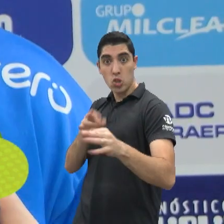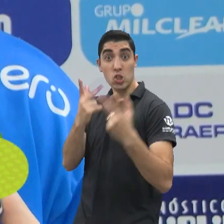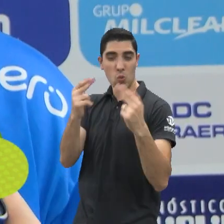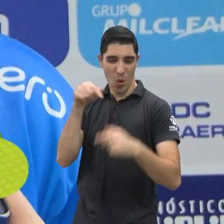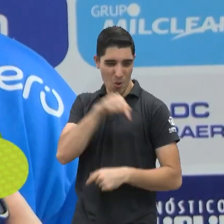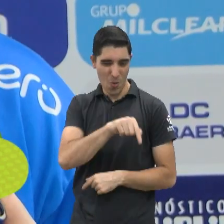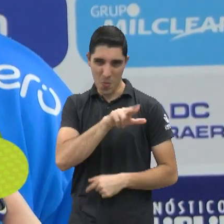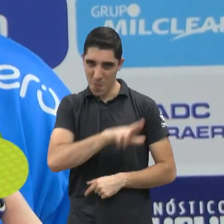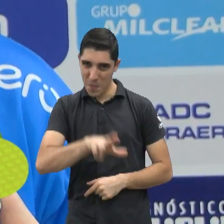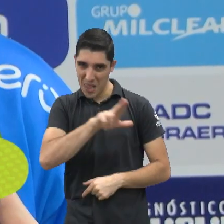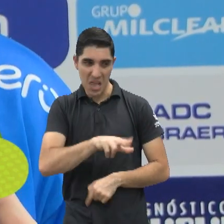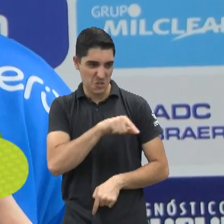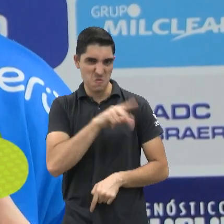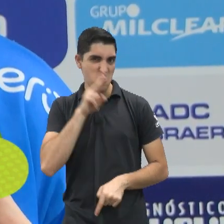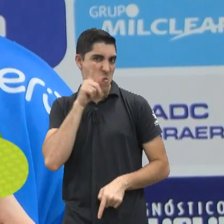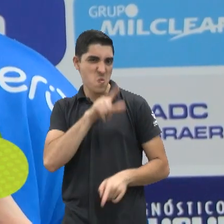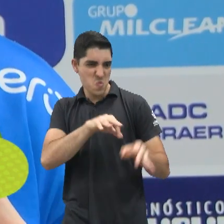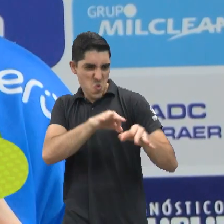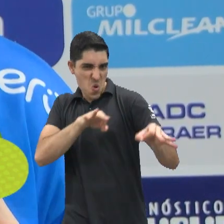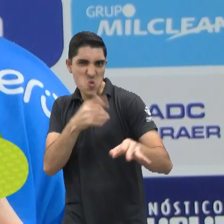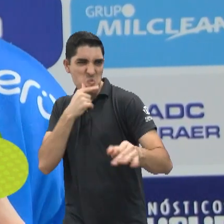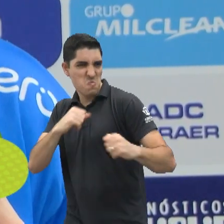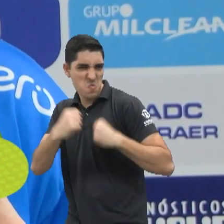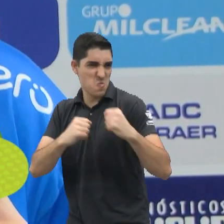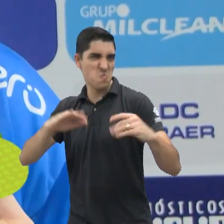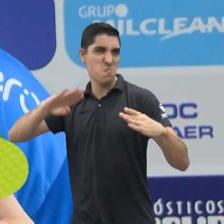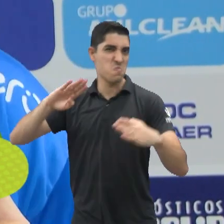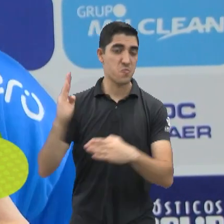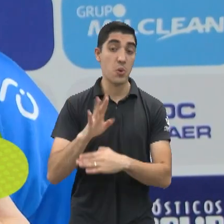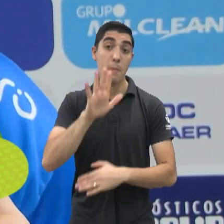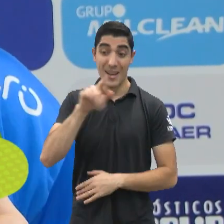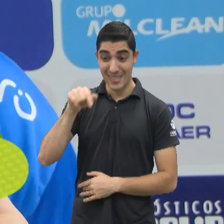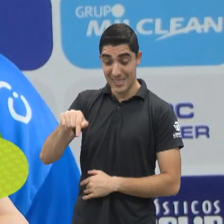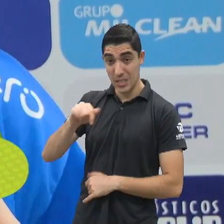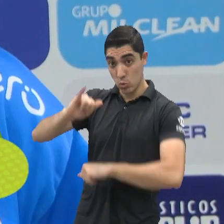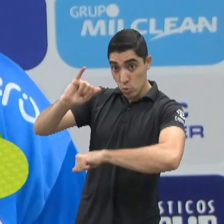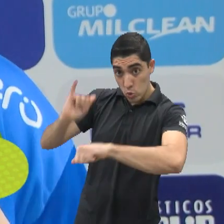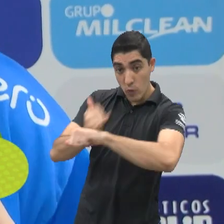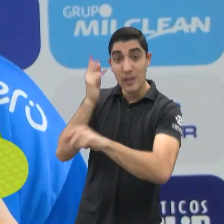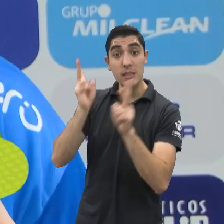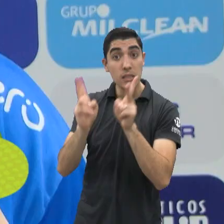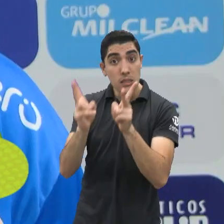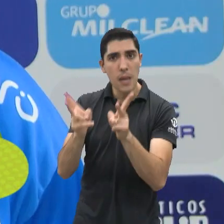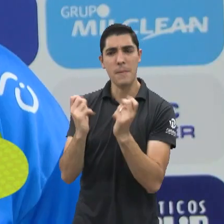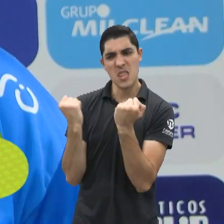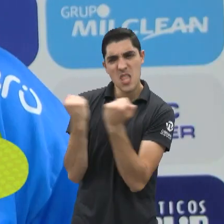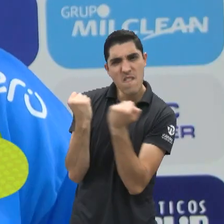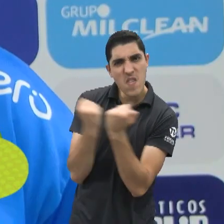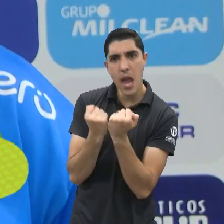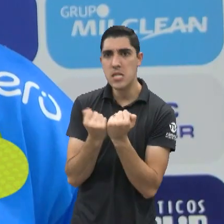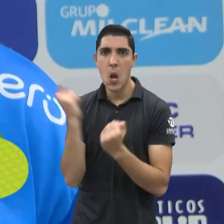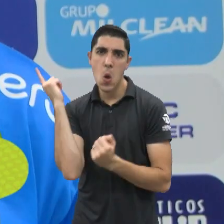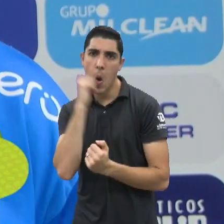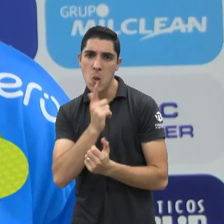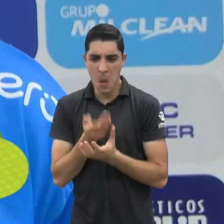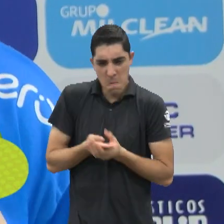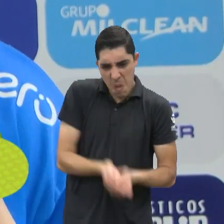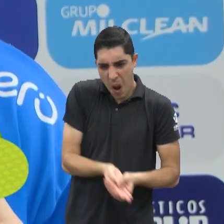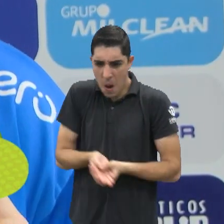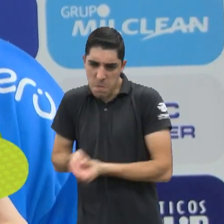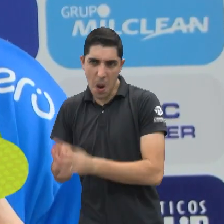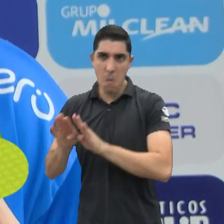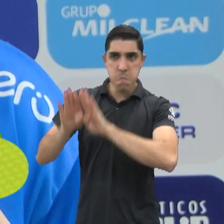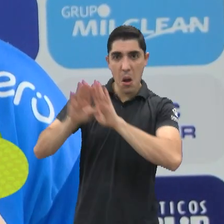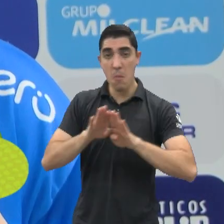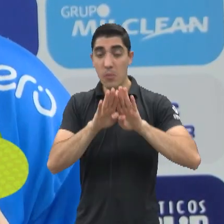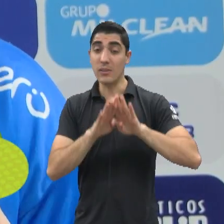Praia, mas é um time que joga muito com volume de defesa, troca muita bola, então é um jogo de mais paciência, é